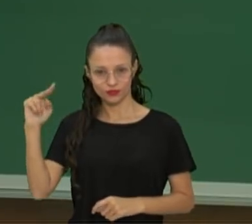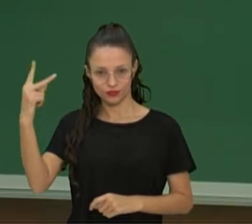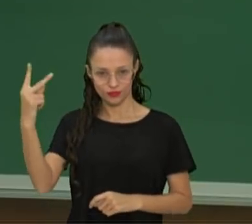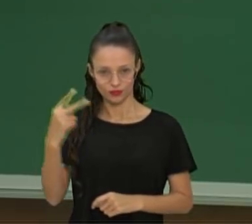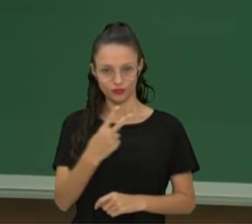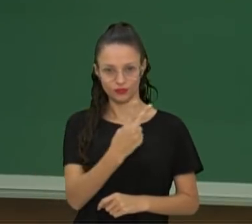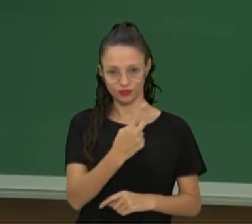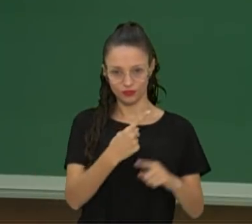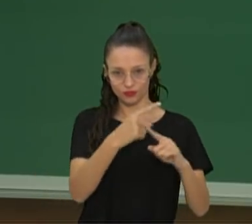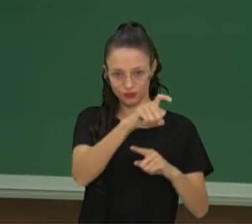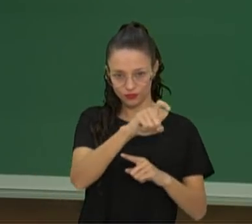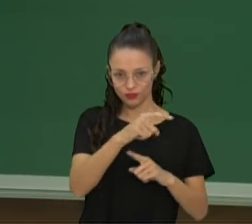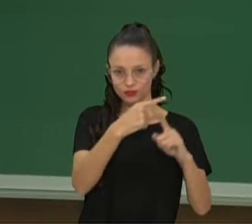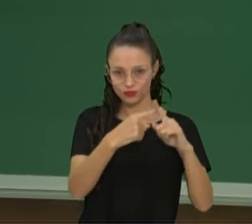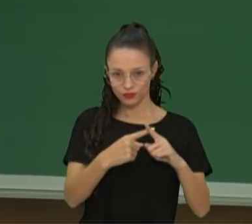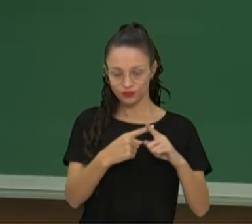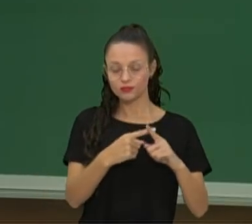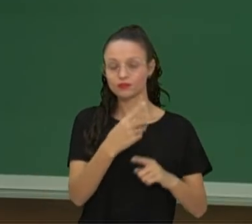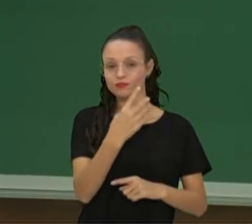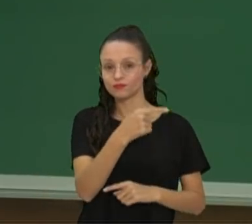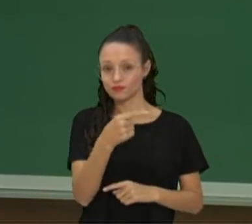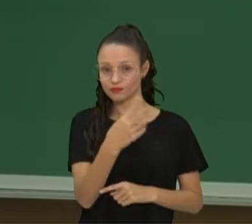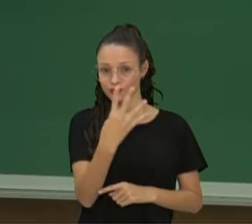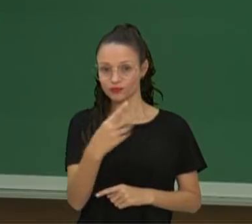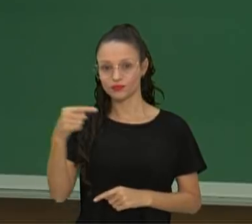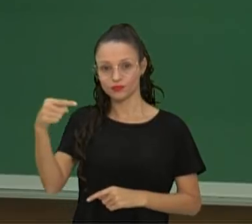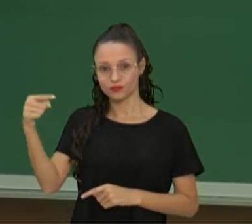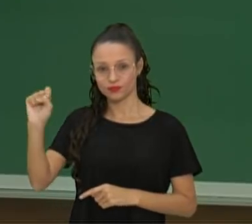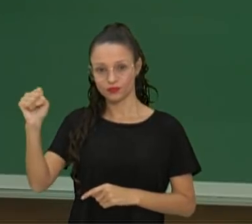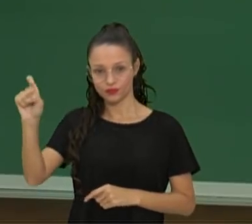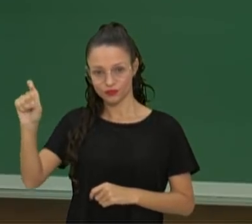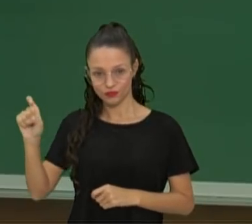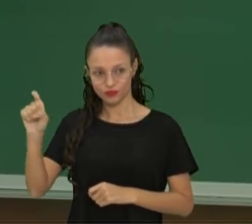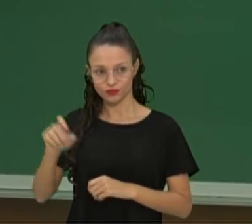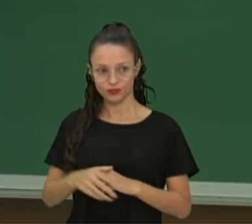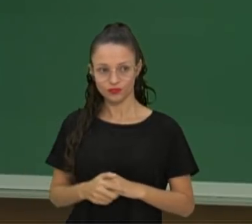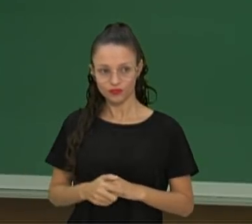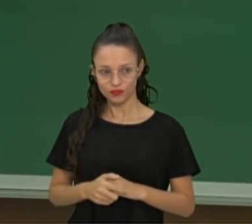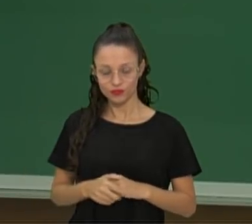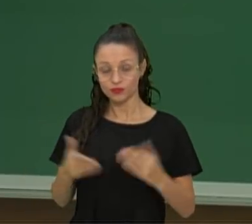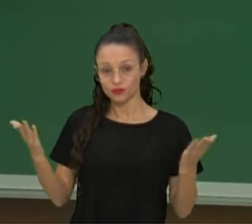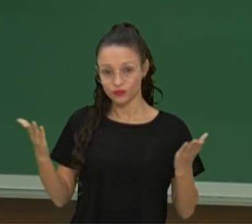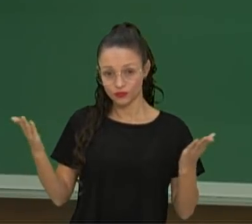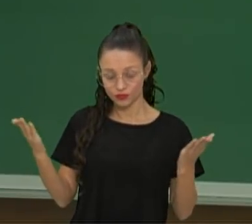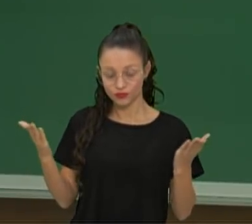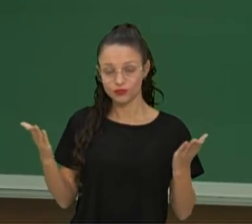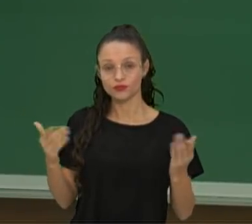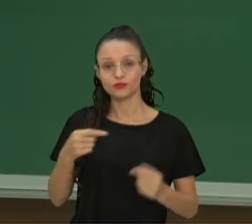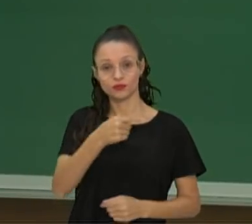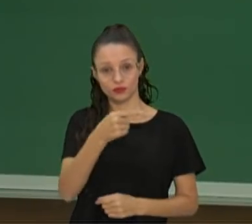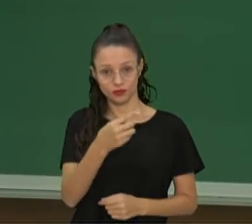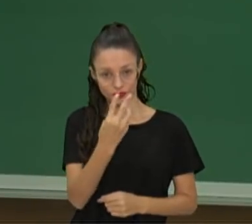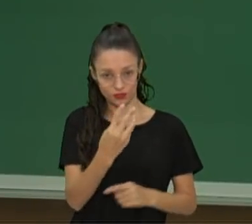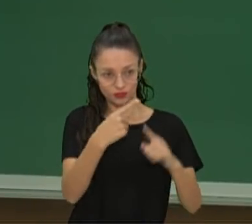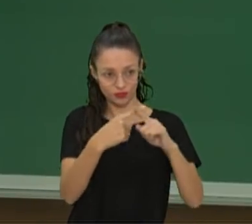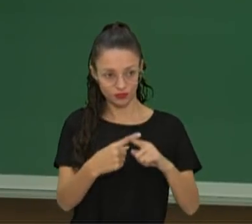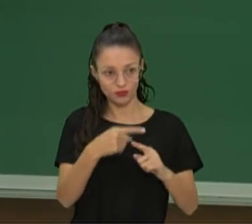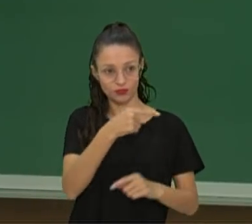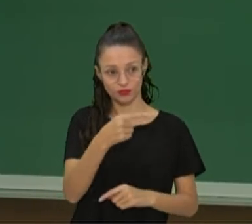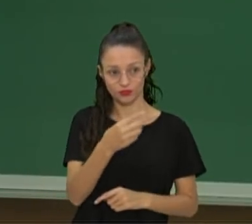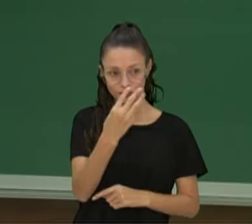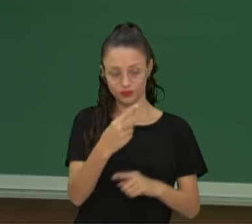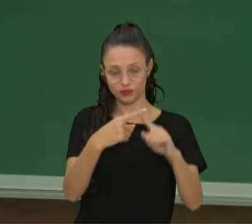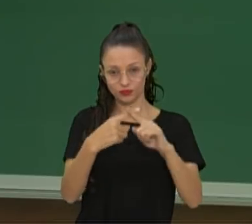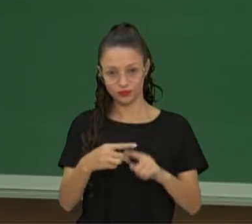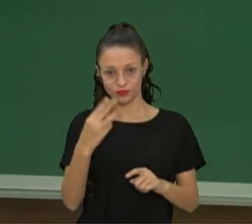vezes menos 4, menos 8x. Está aqui, ó, menos 8x. Agora eu vou multiplicar pelo menos 3. Menos 3